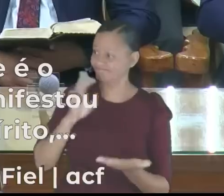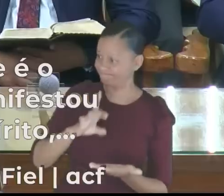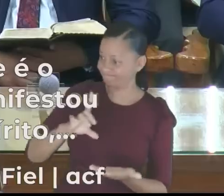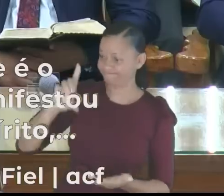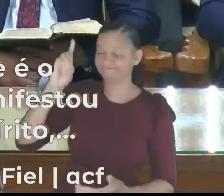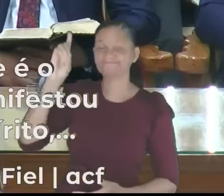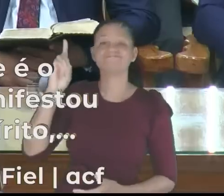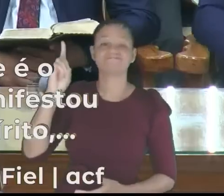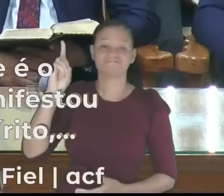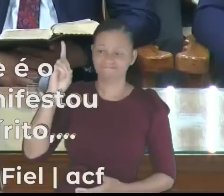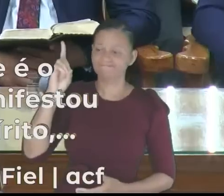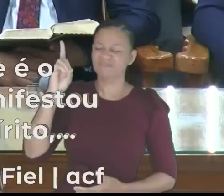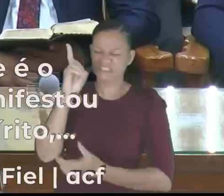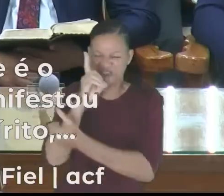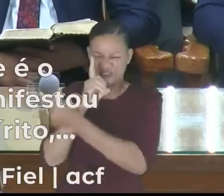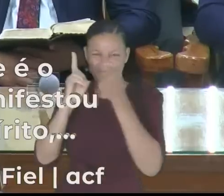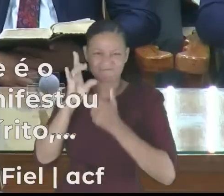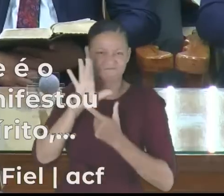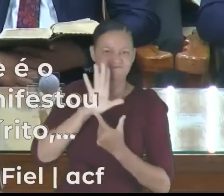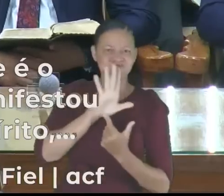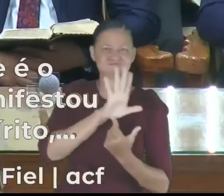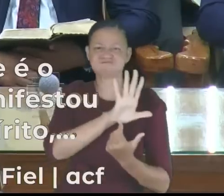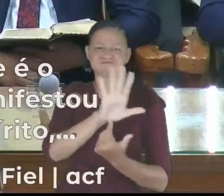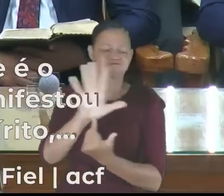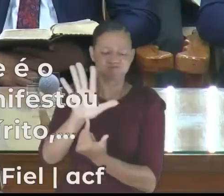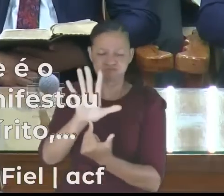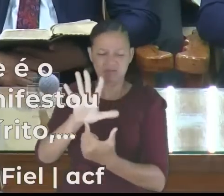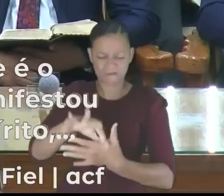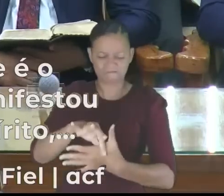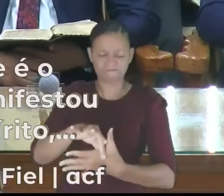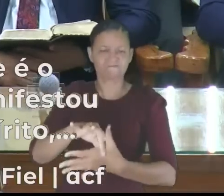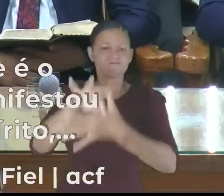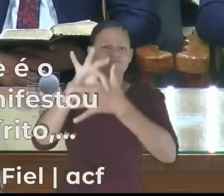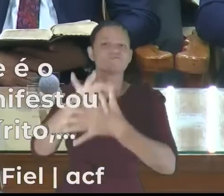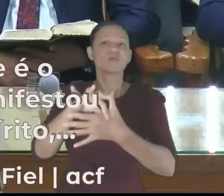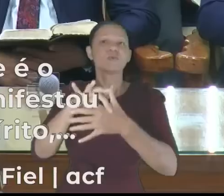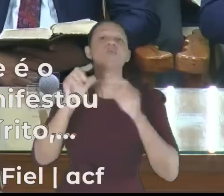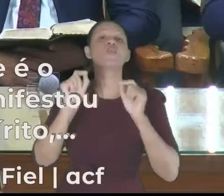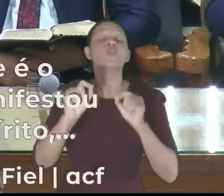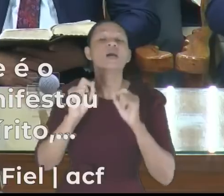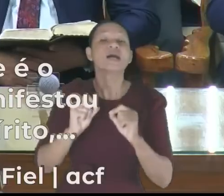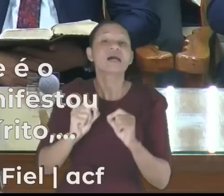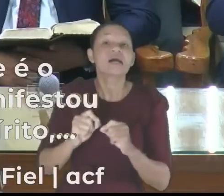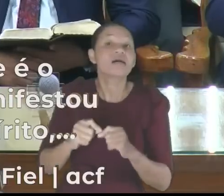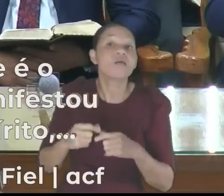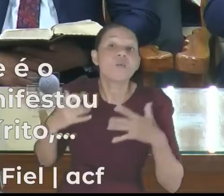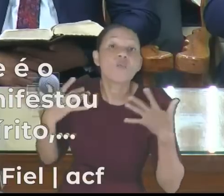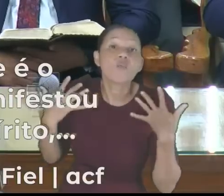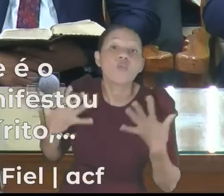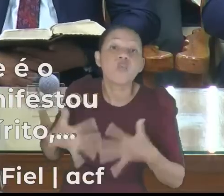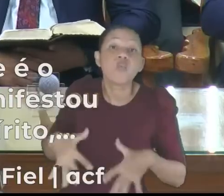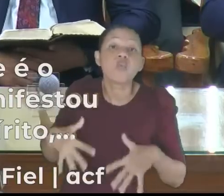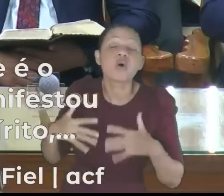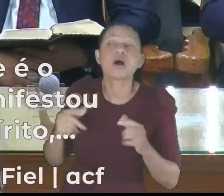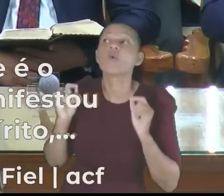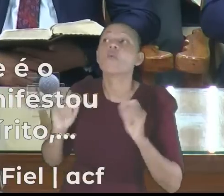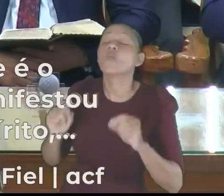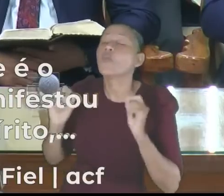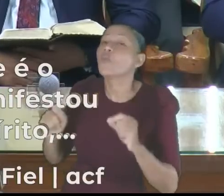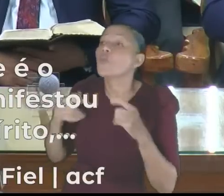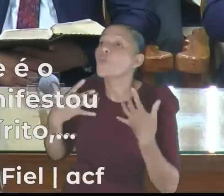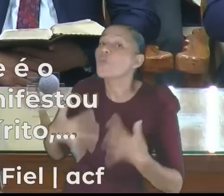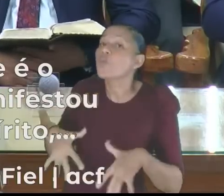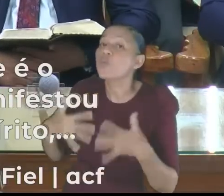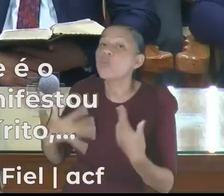Deus se manifestou em carne. É o que grande, o que, irmão? É grande